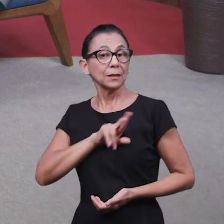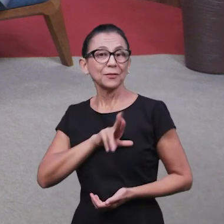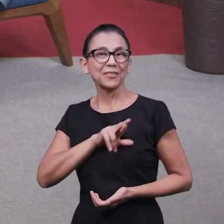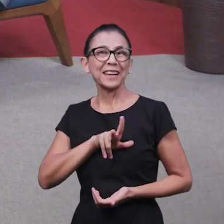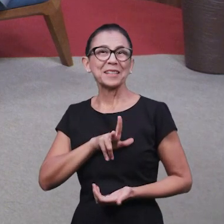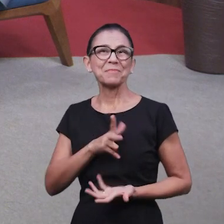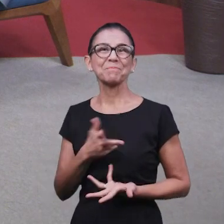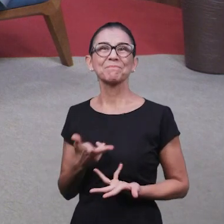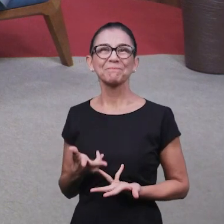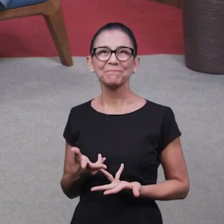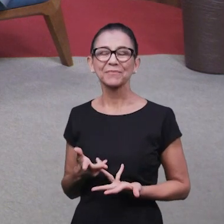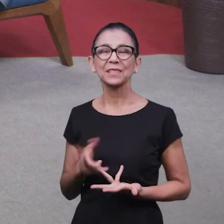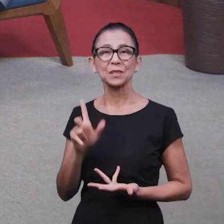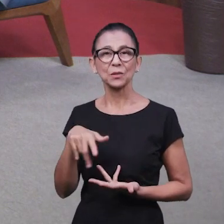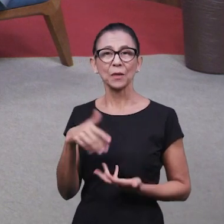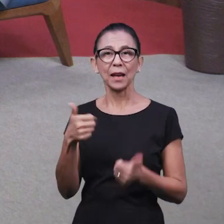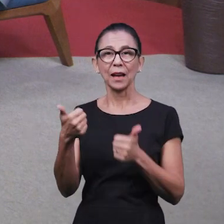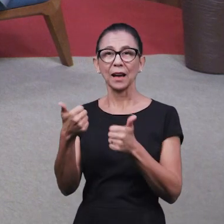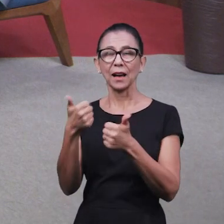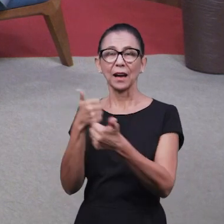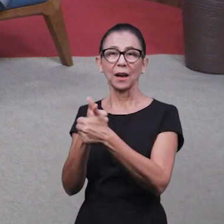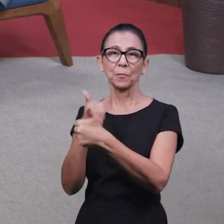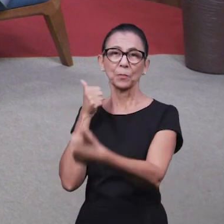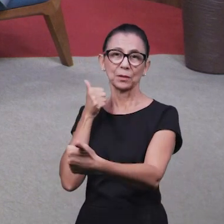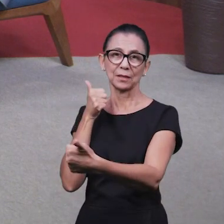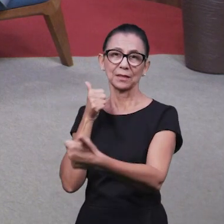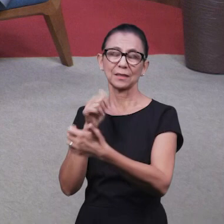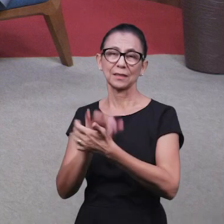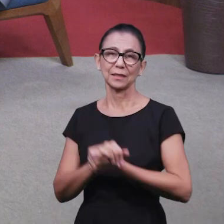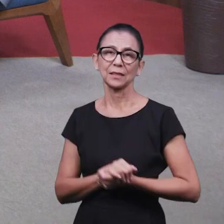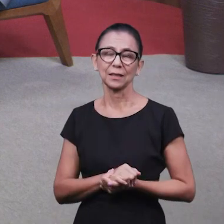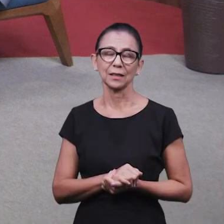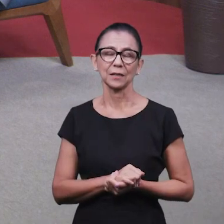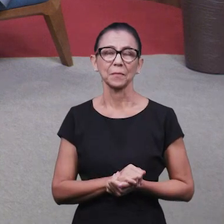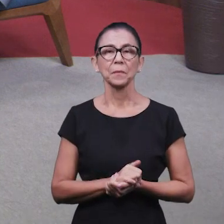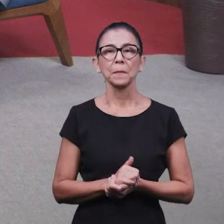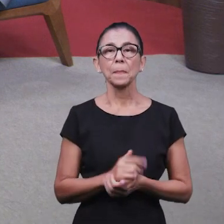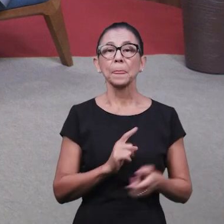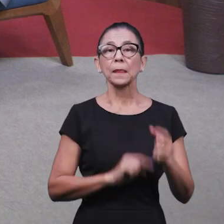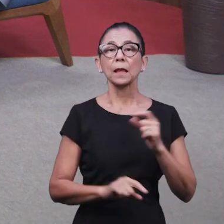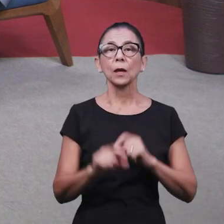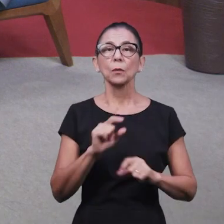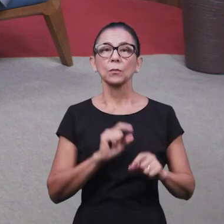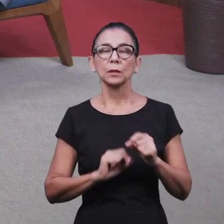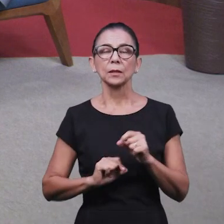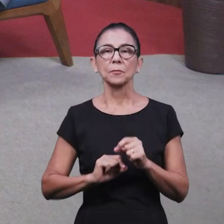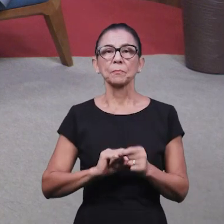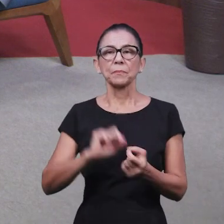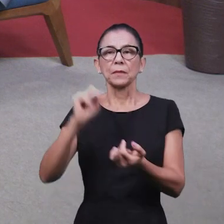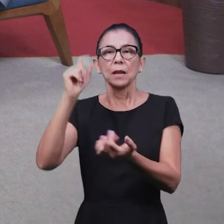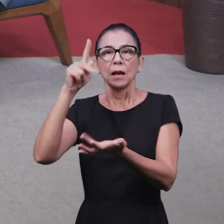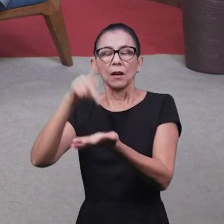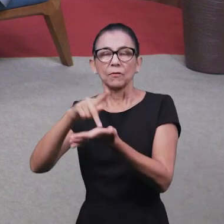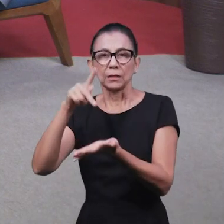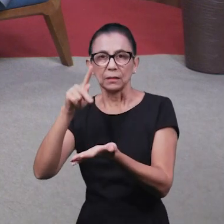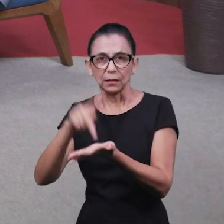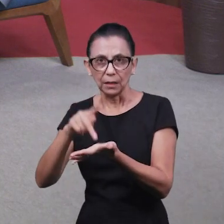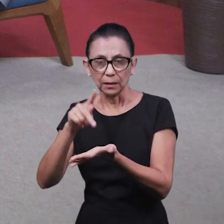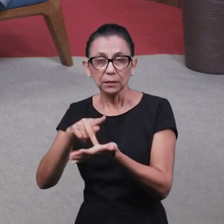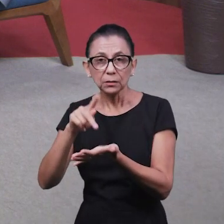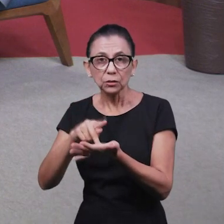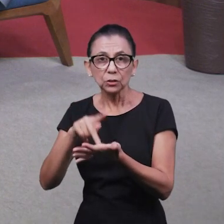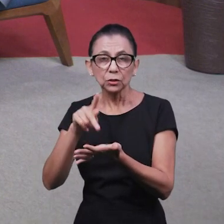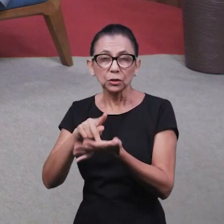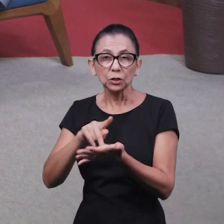verdade. Isso é exatamente o que é a apostasia. Porque a apostasia, ela é exatamente o desvio da verdade,